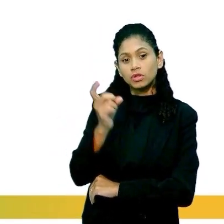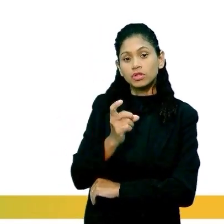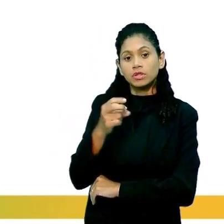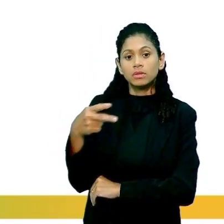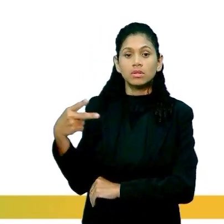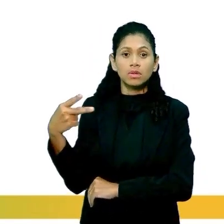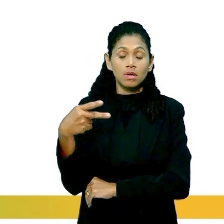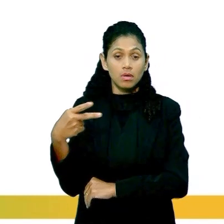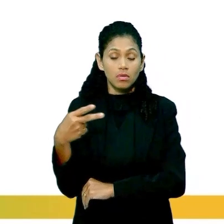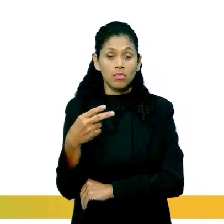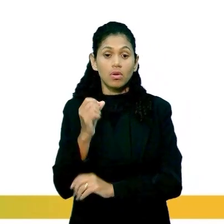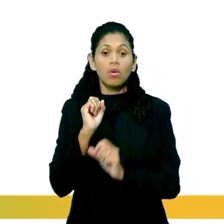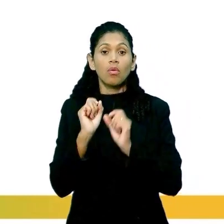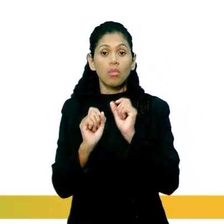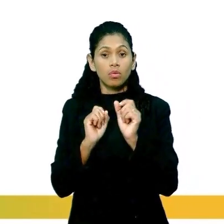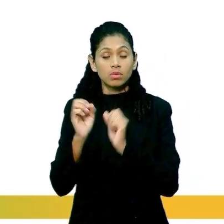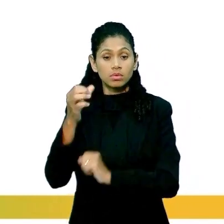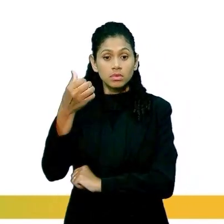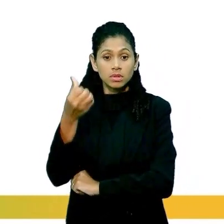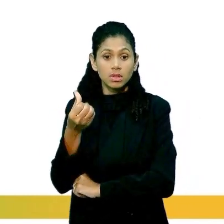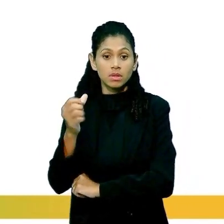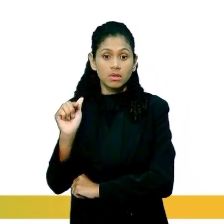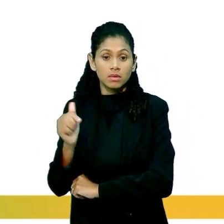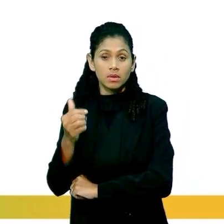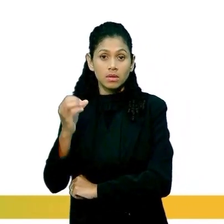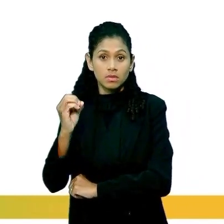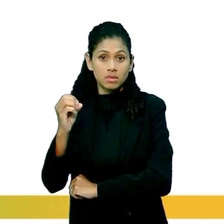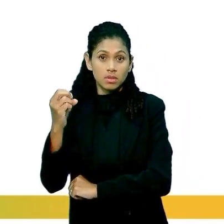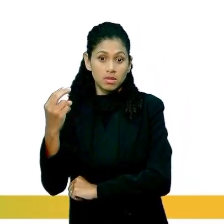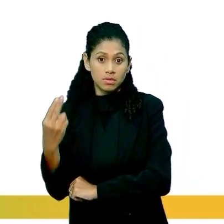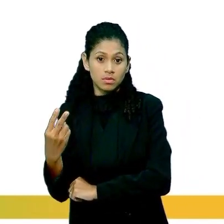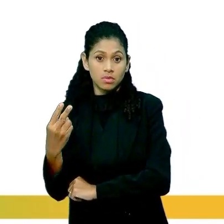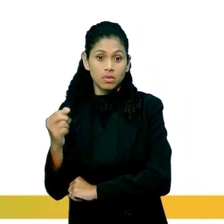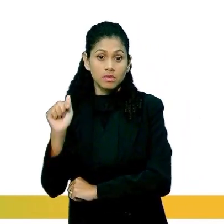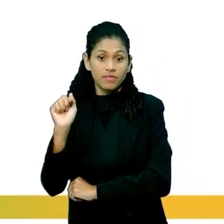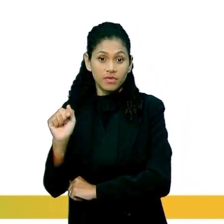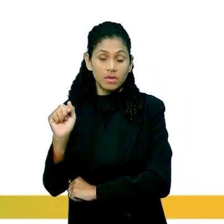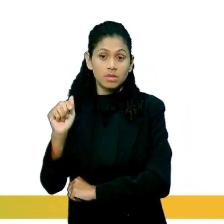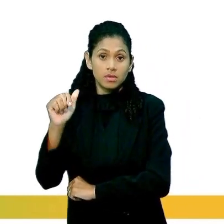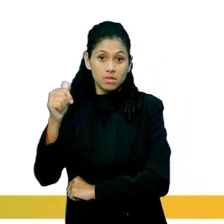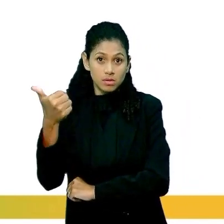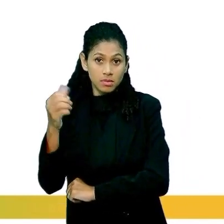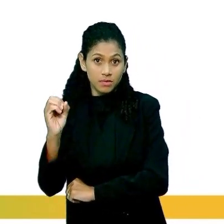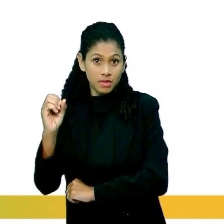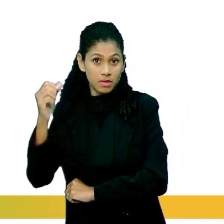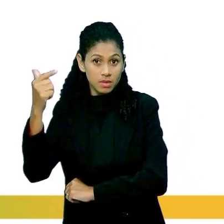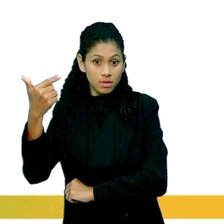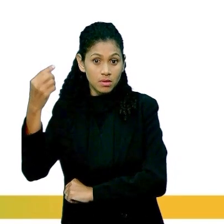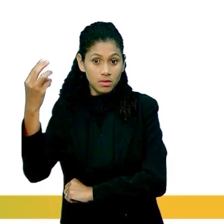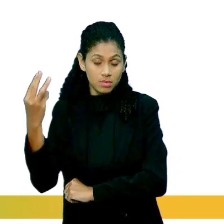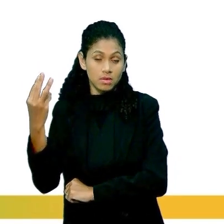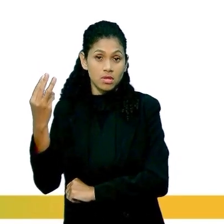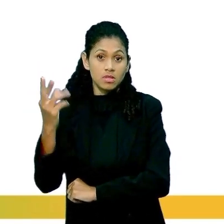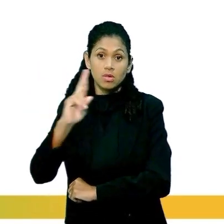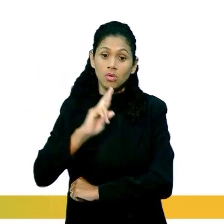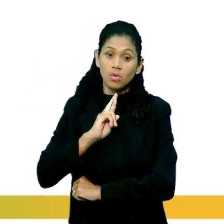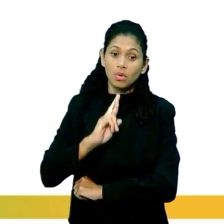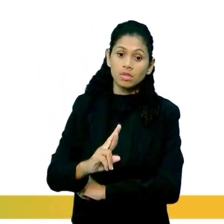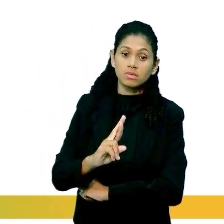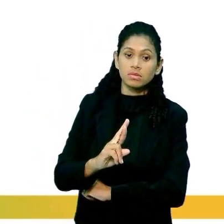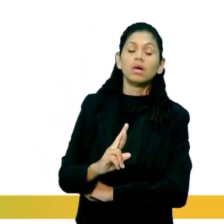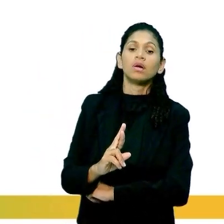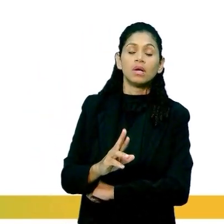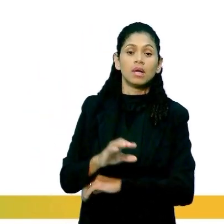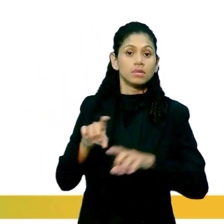influenciar. Então, basta que eu multiplique 6,0 vezes 0,047 e aí eu tenho 3,0